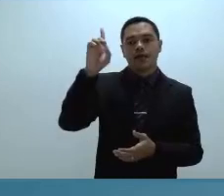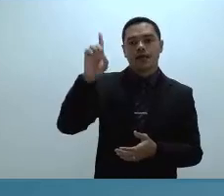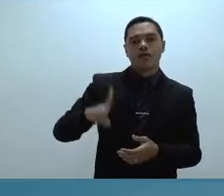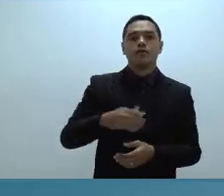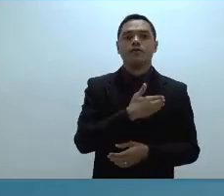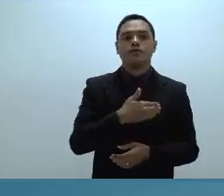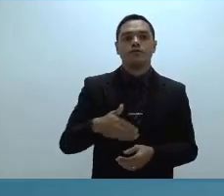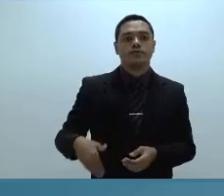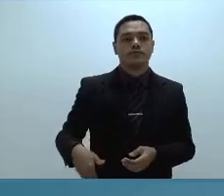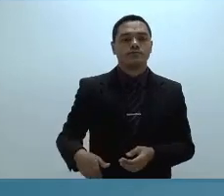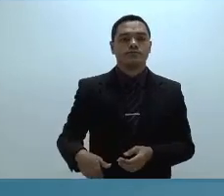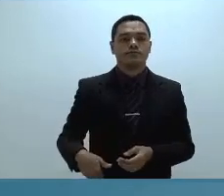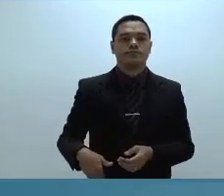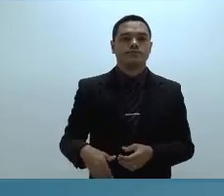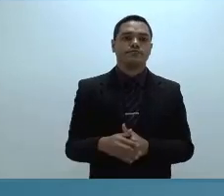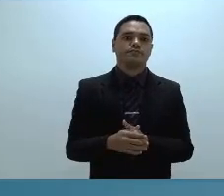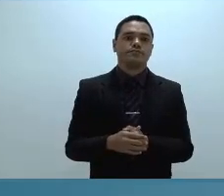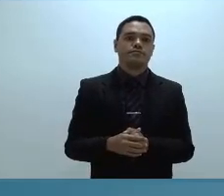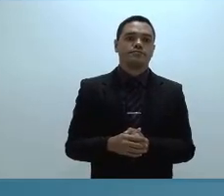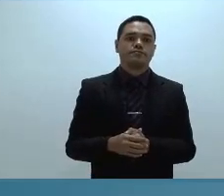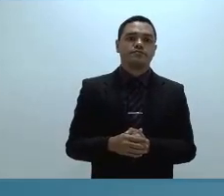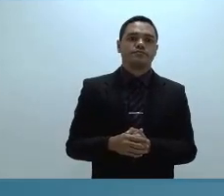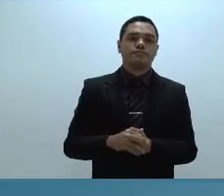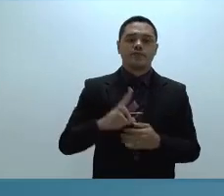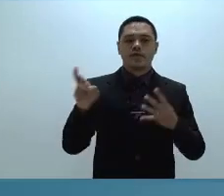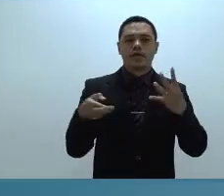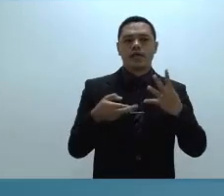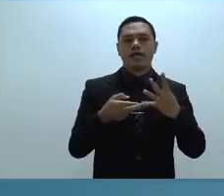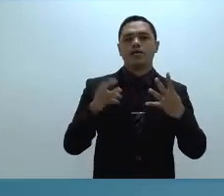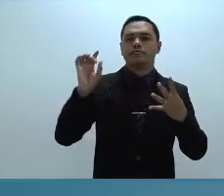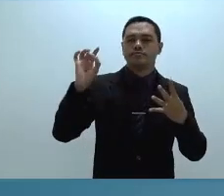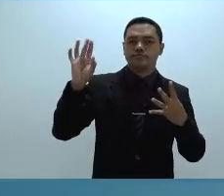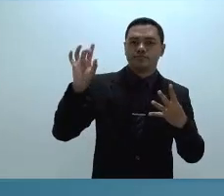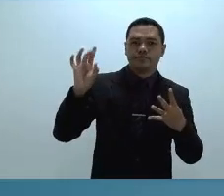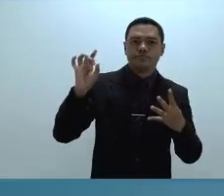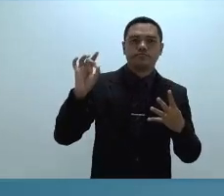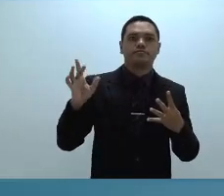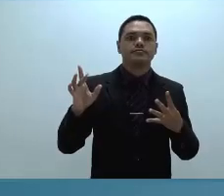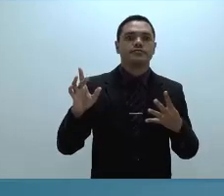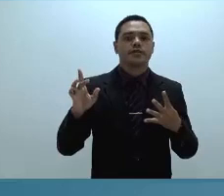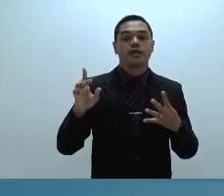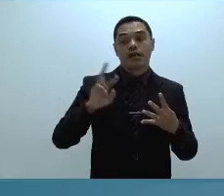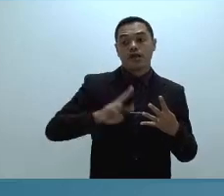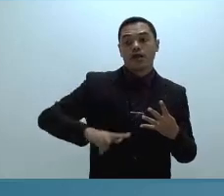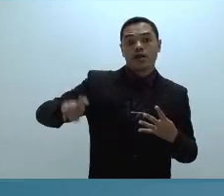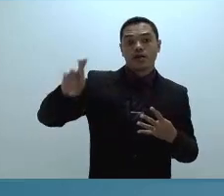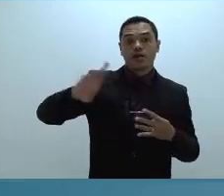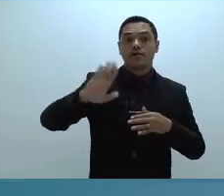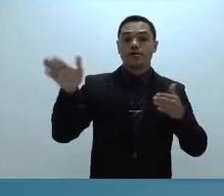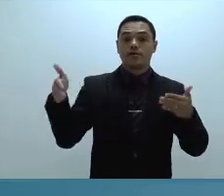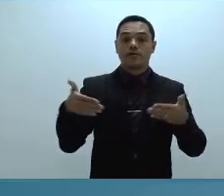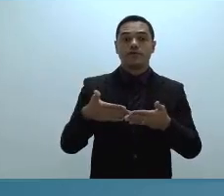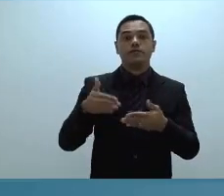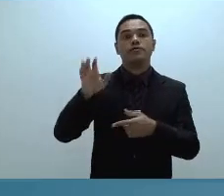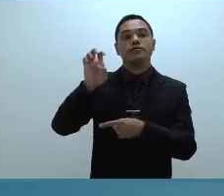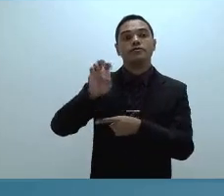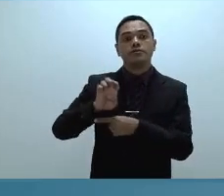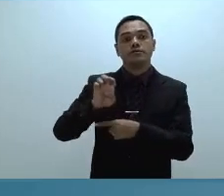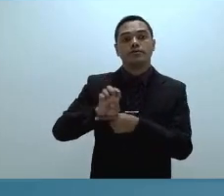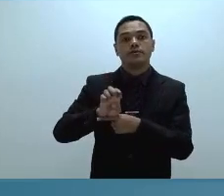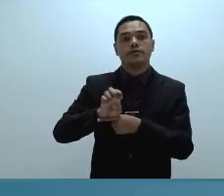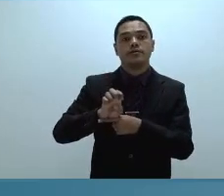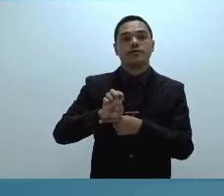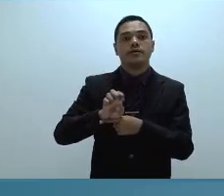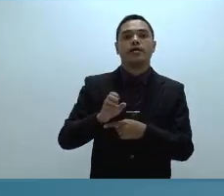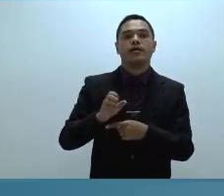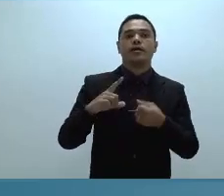trazida nos autos do agravo em recurso especial, versando sobre responsabilidade civil do Estado, regimento interno, STJ, artigo